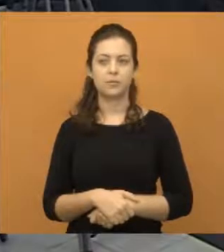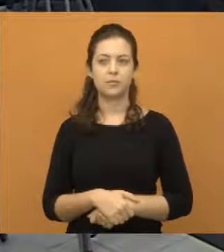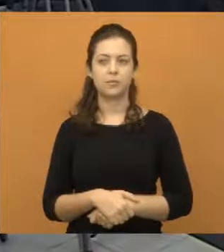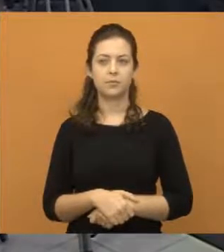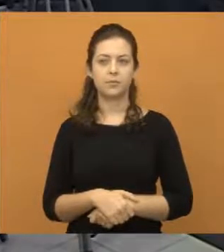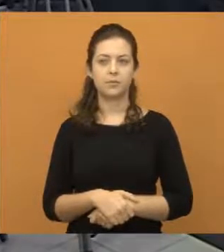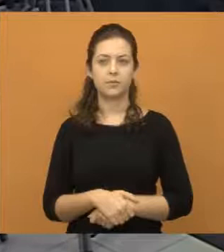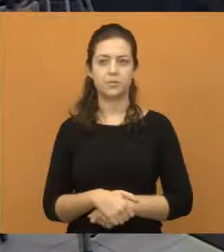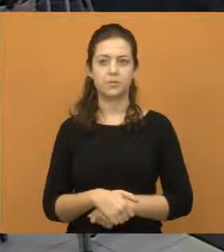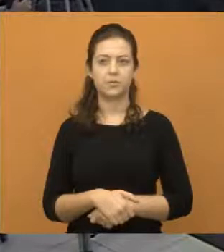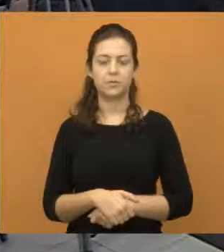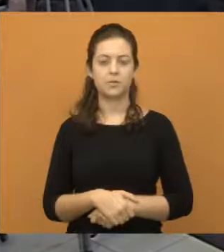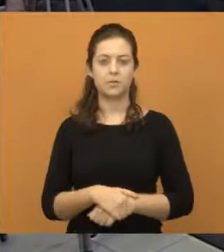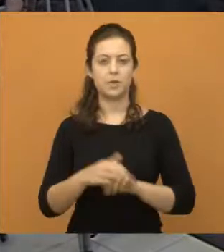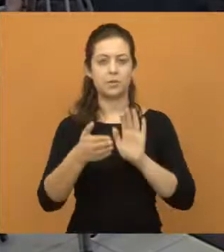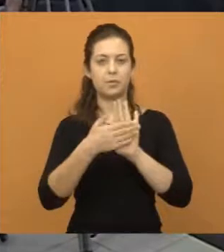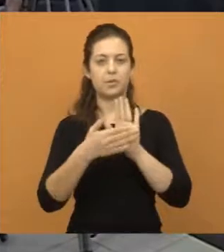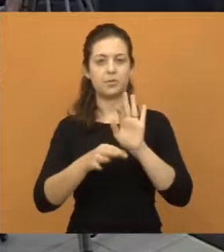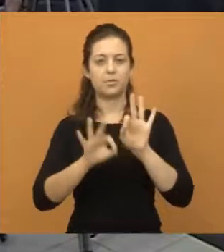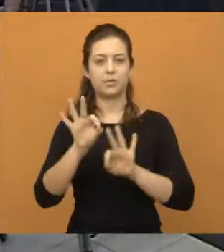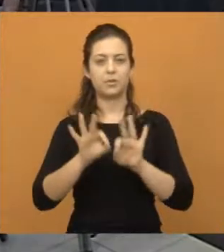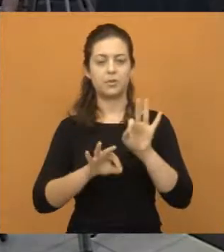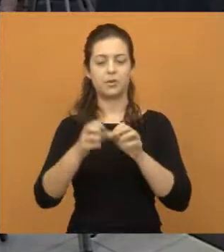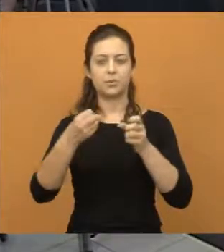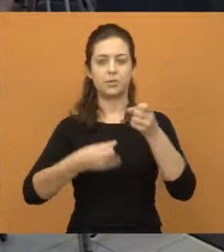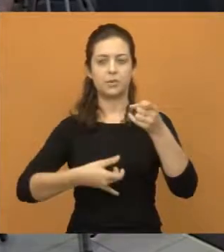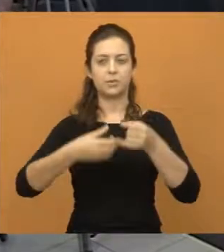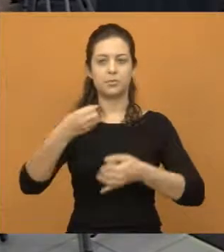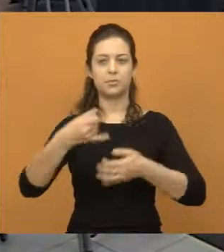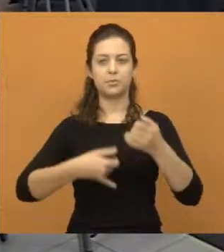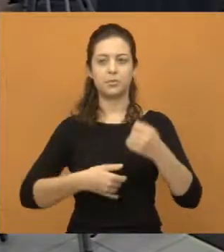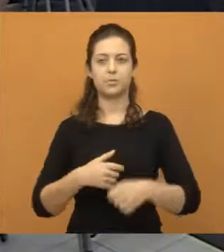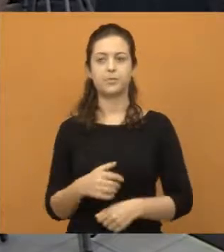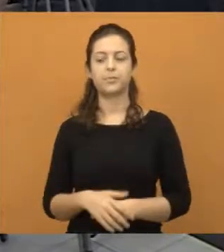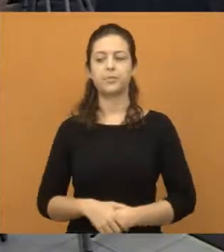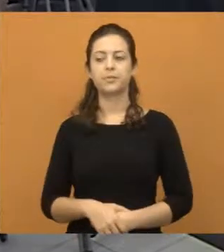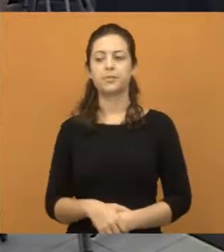Vamos, então, ouvir a apresentação do projeto.